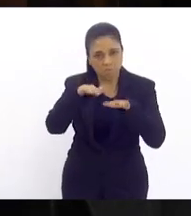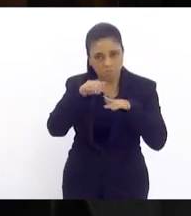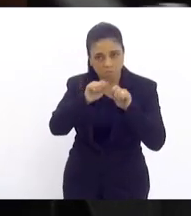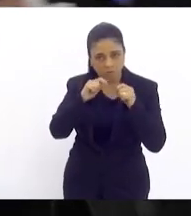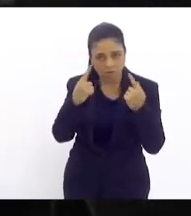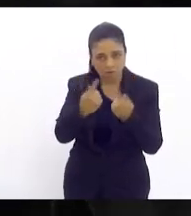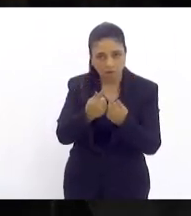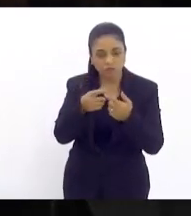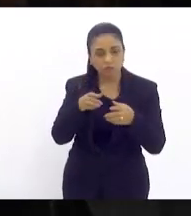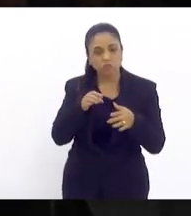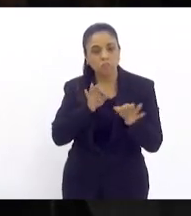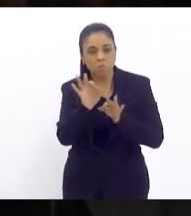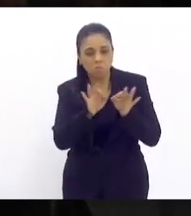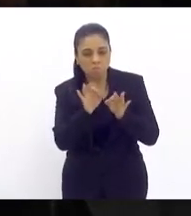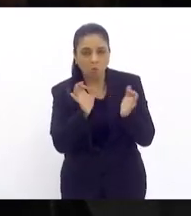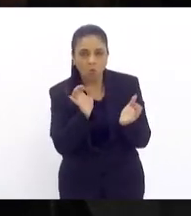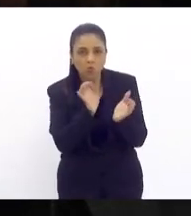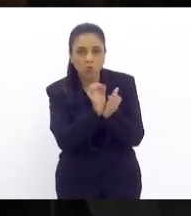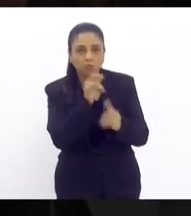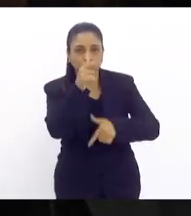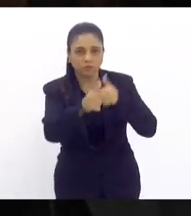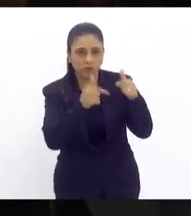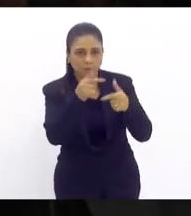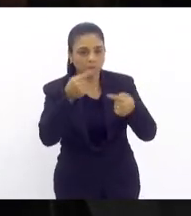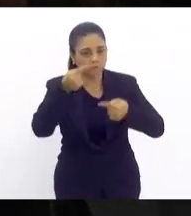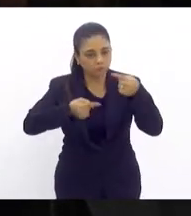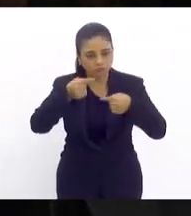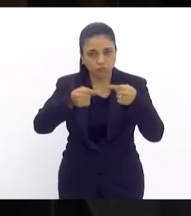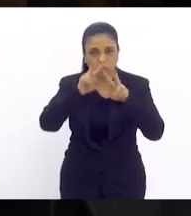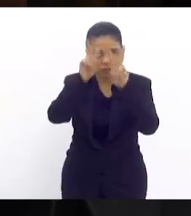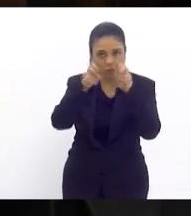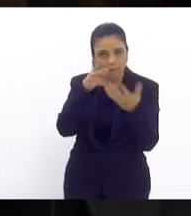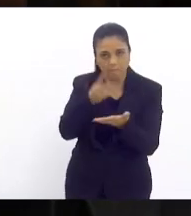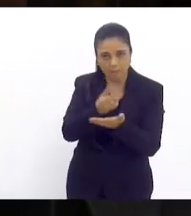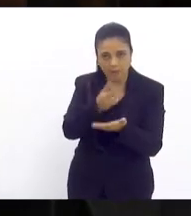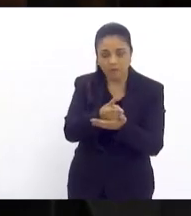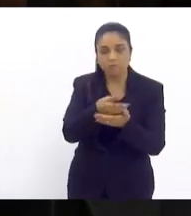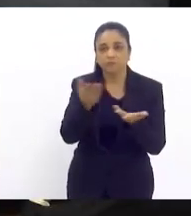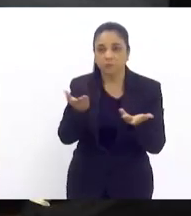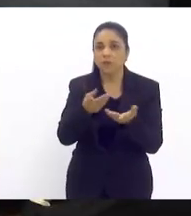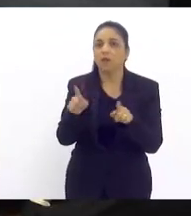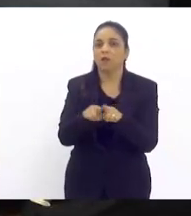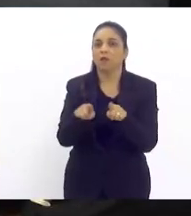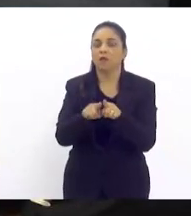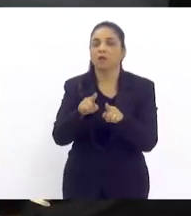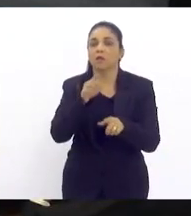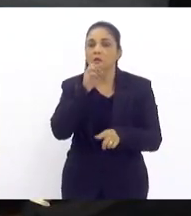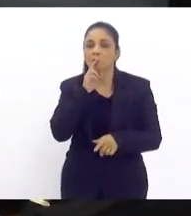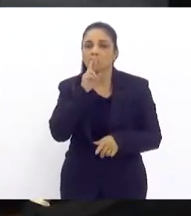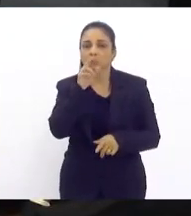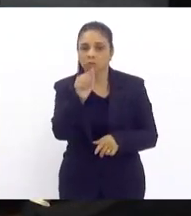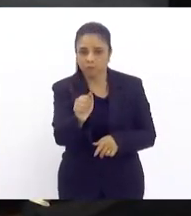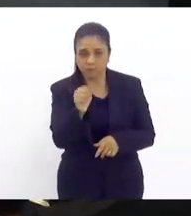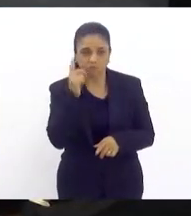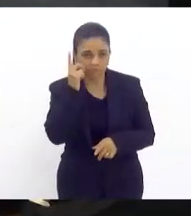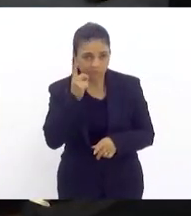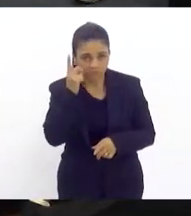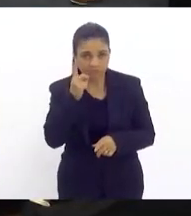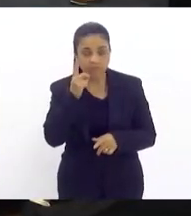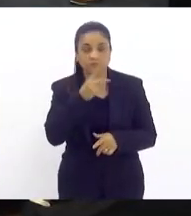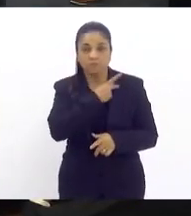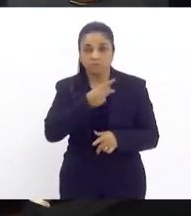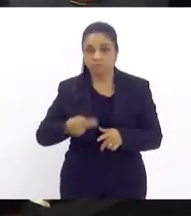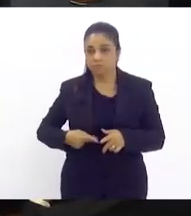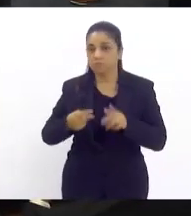que a gente monte um grupo de trabalho pra discutir o tema Obrigado Presidente até na fala de vossa excelência Deputado Rodrigo Amorim salientando presidente